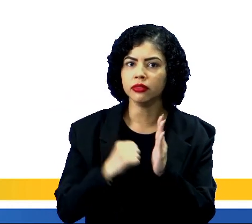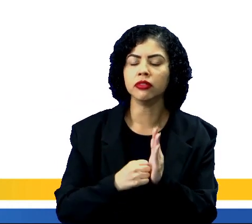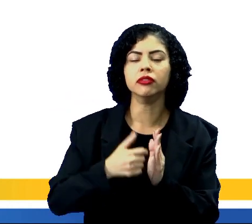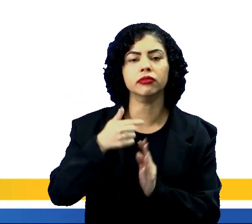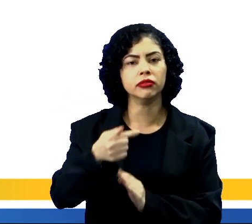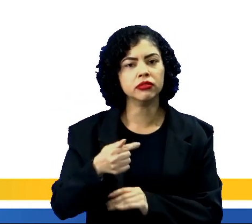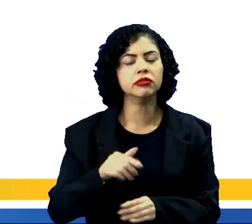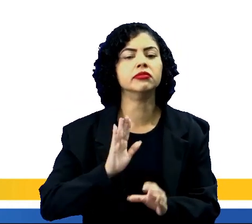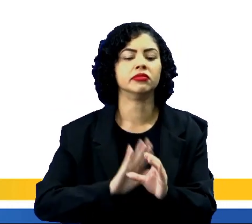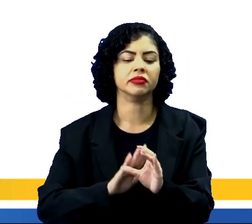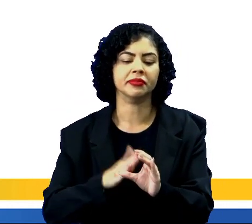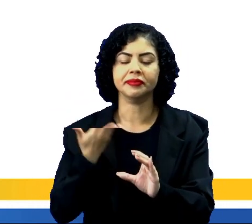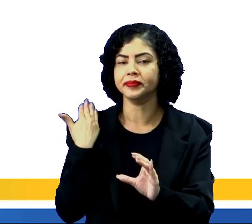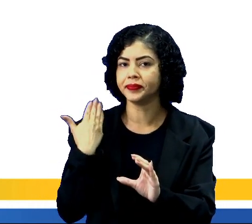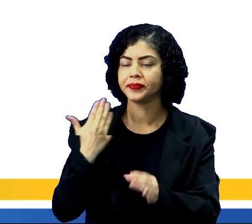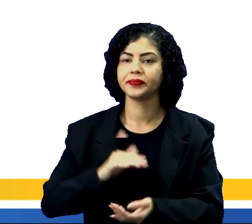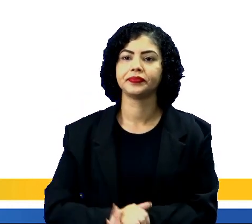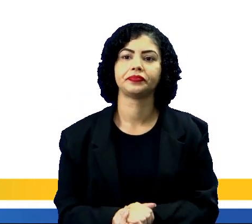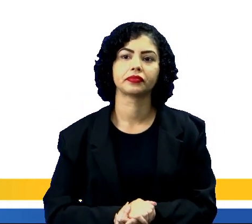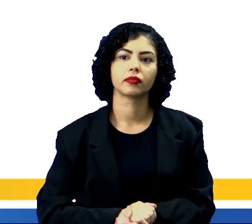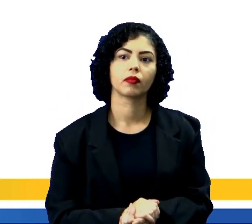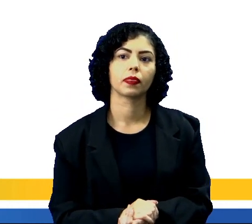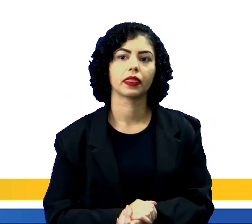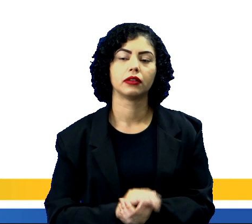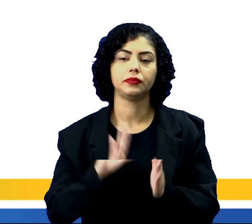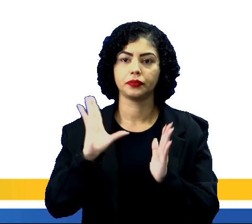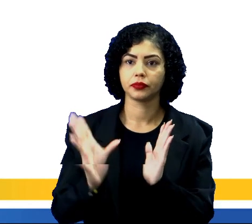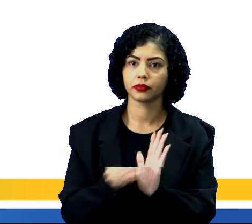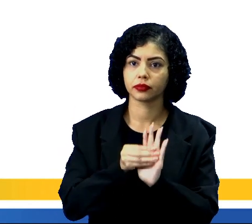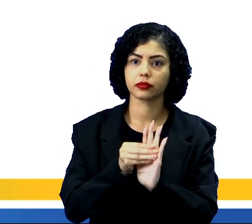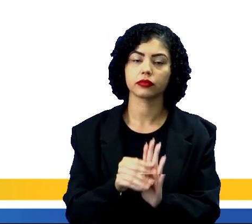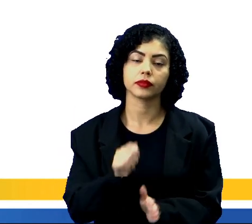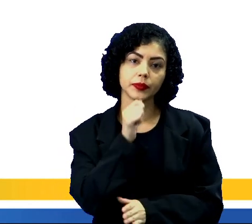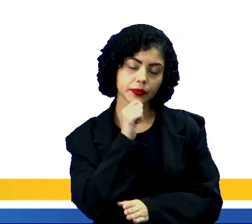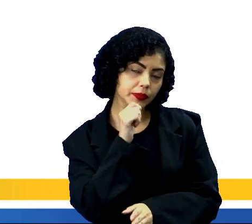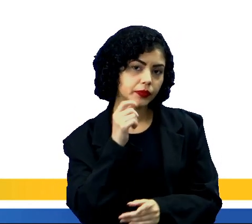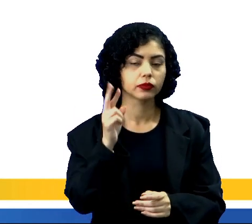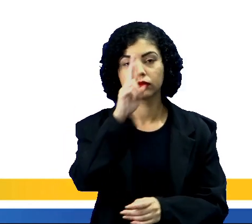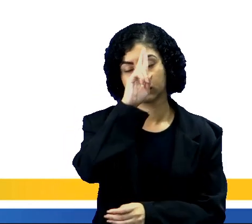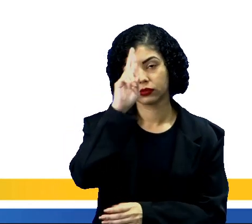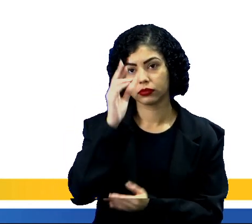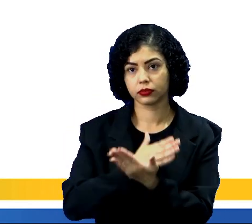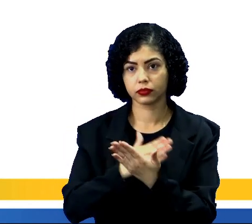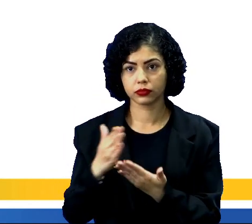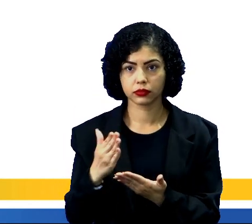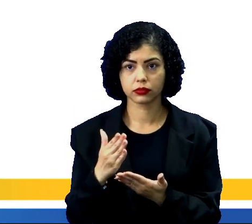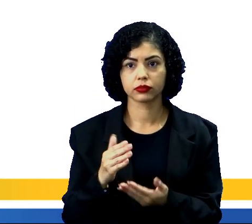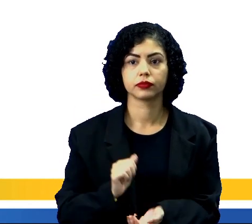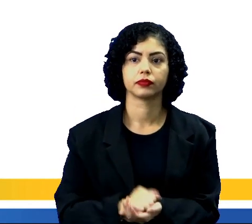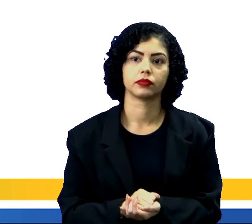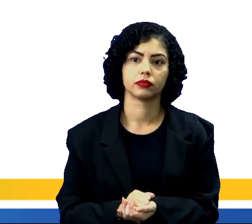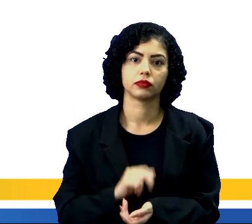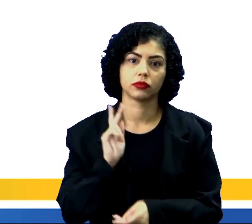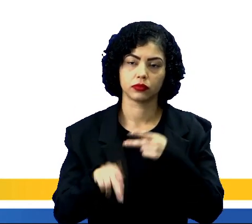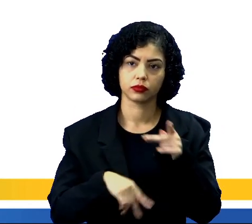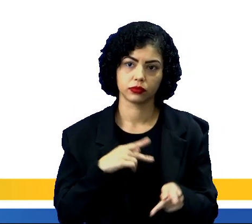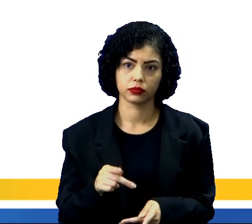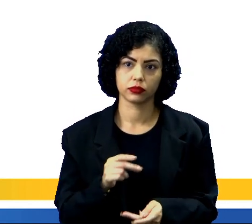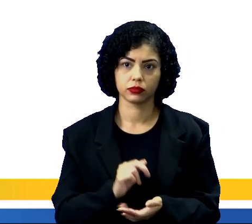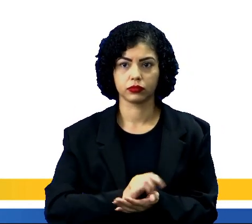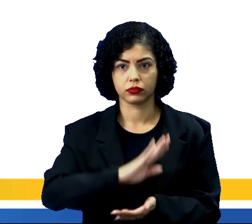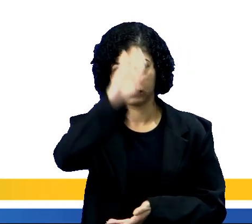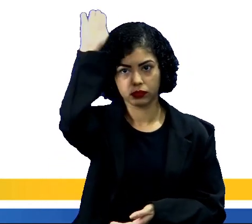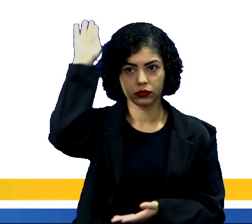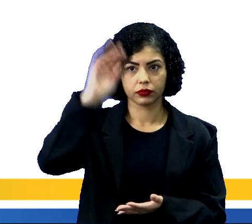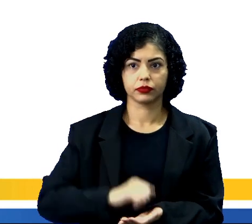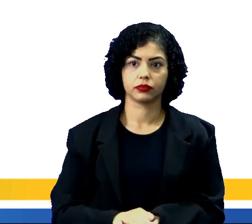a.C. E a partir da fixação desses povos é que compreende-se historicamente o início da civilização romana, tá bom?